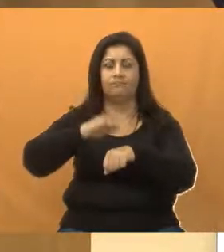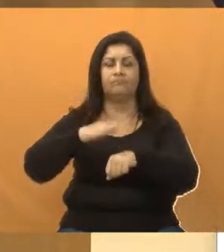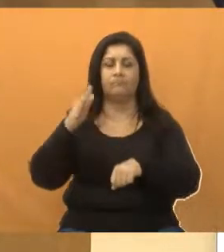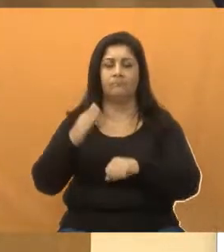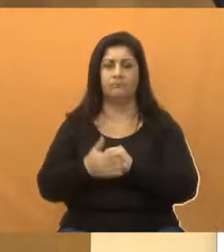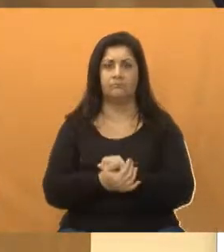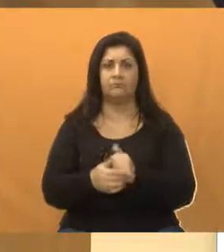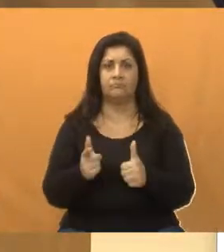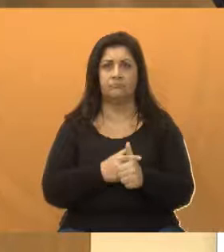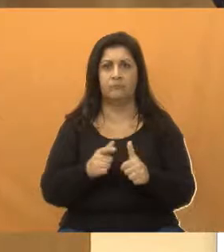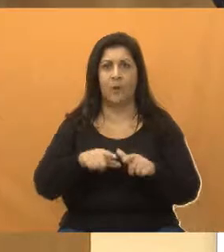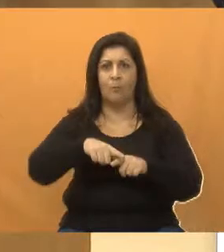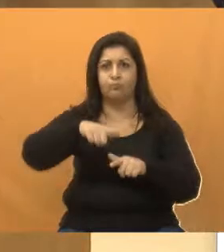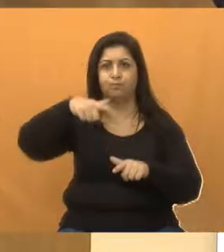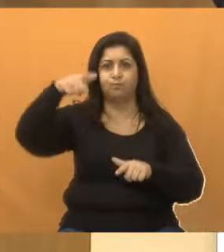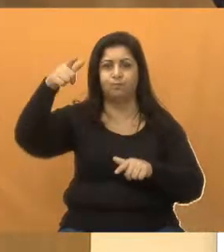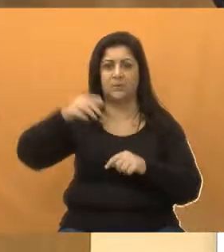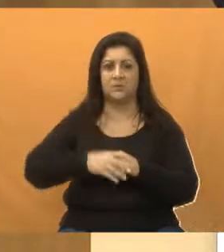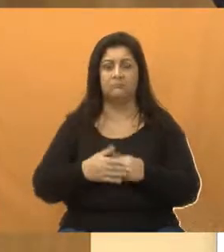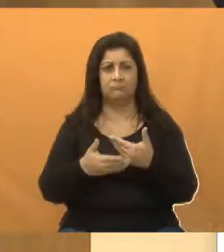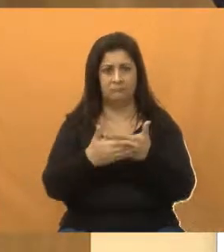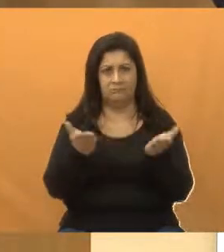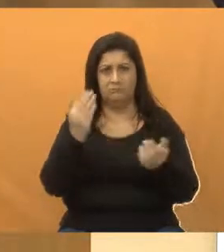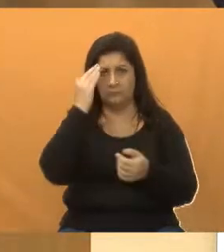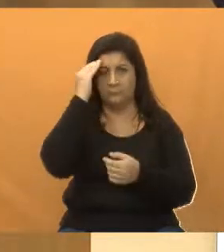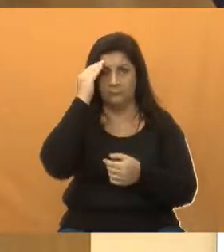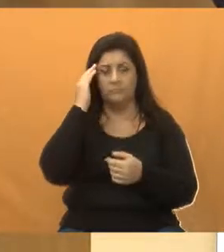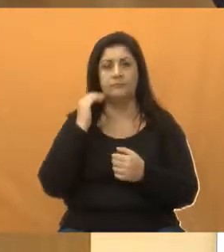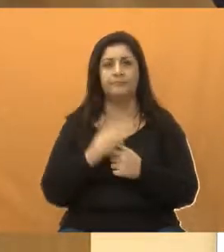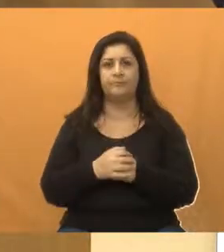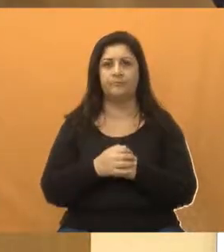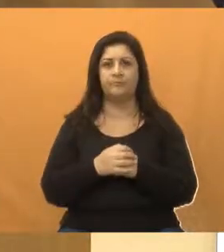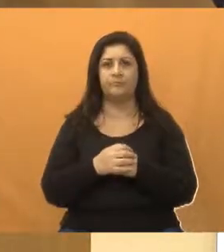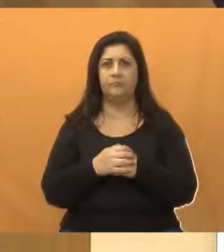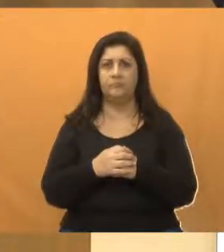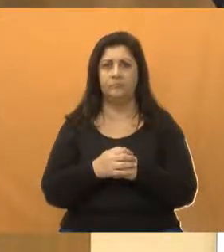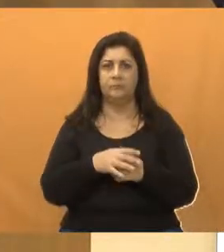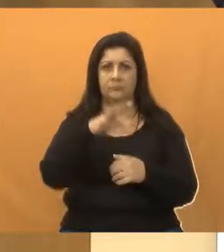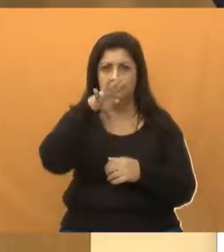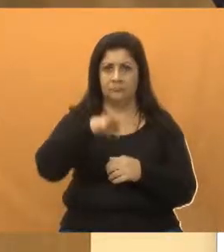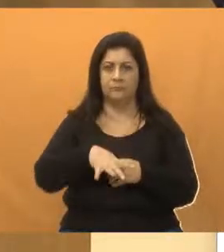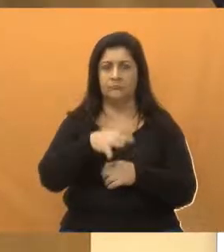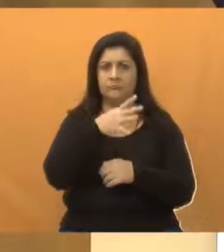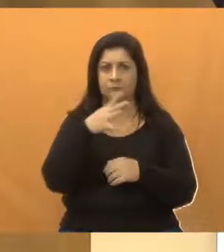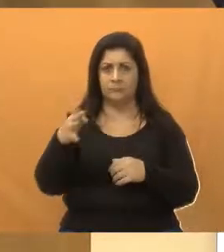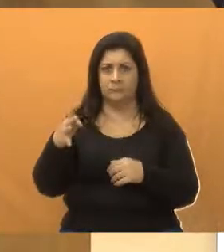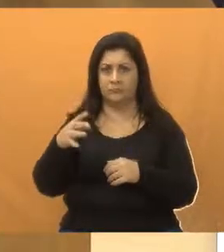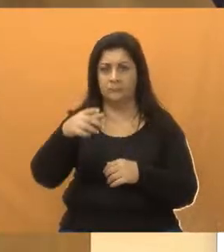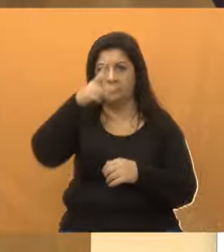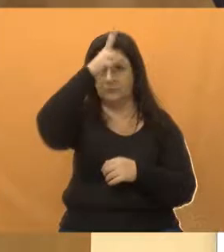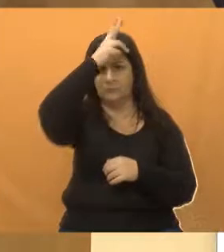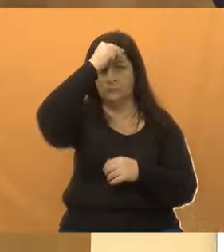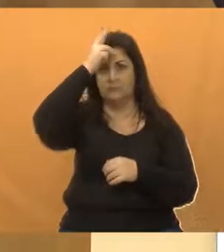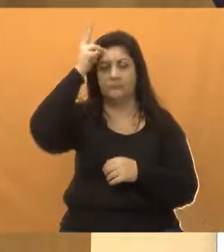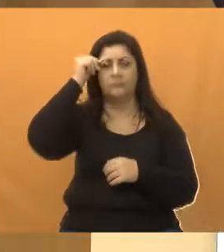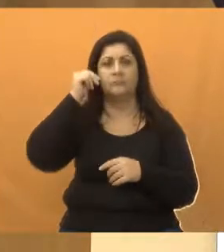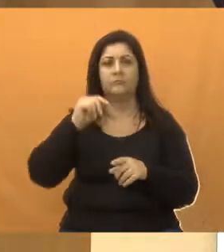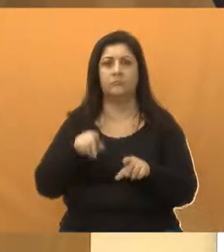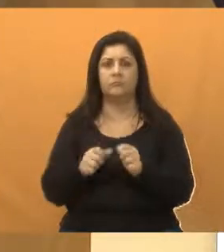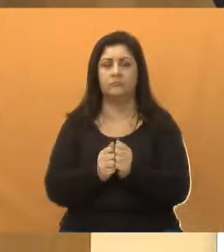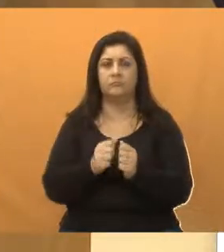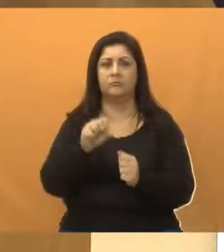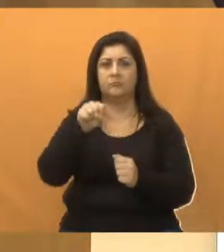aumentar. Só para que você tenha uma ideia, de acordo com a planilha anexa da Prefeitura de Jacareí e o SAI,